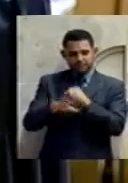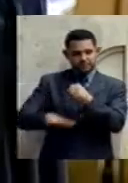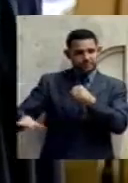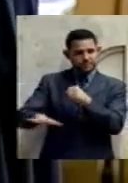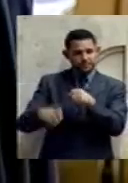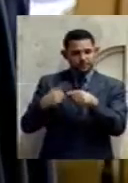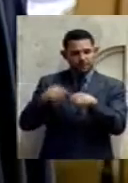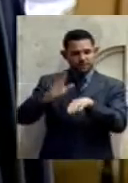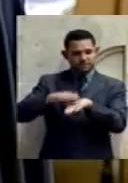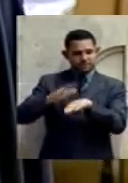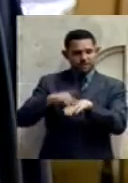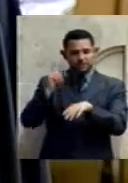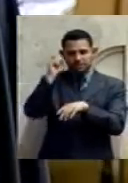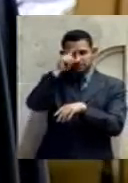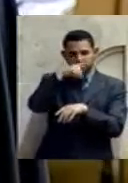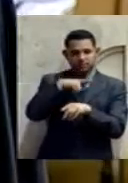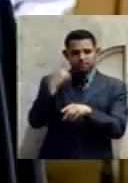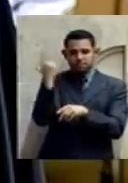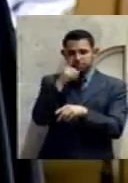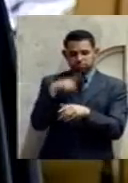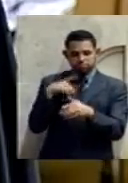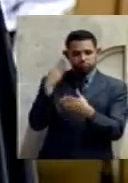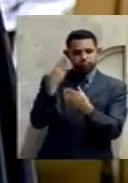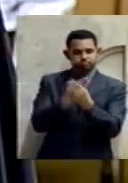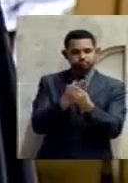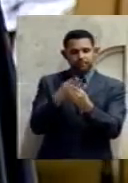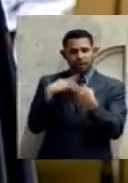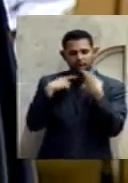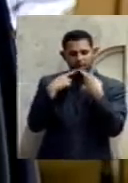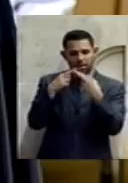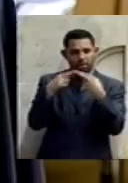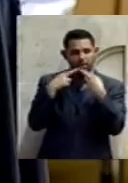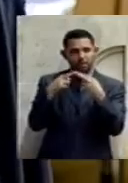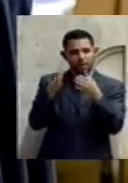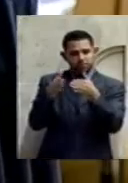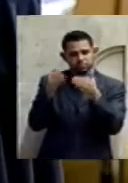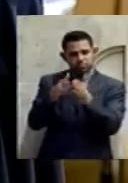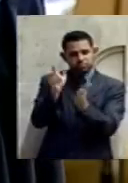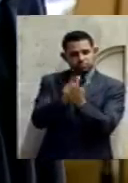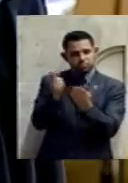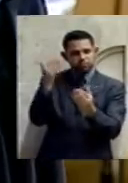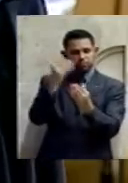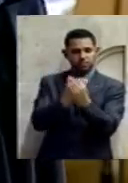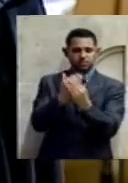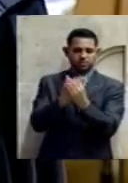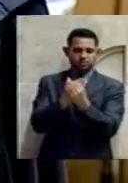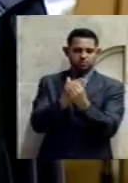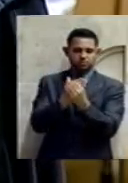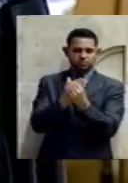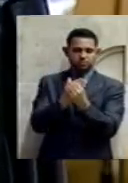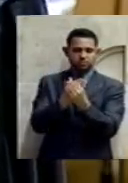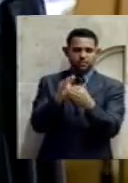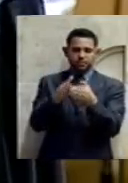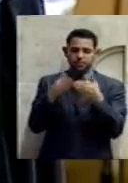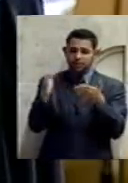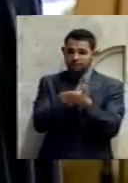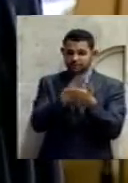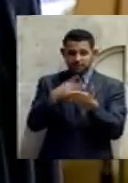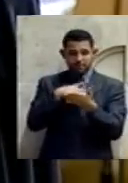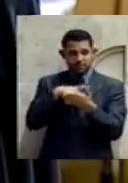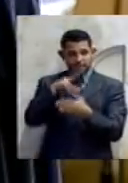que mais enfrentam dificuldades práticas para reclamar uma prestação jurisdicional reparadora. Nunca é demais